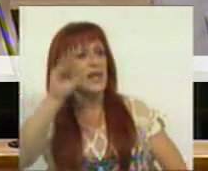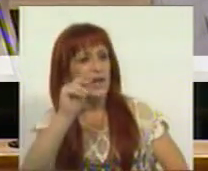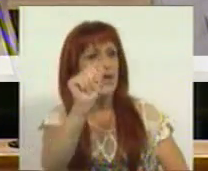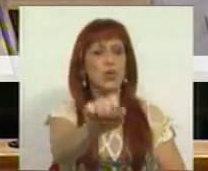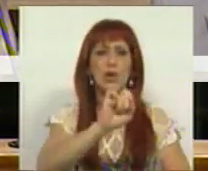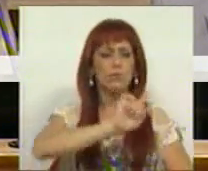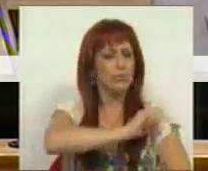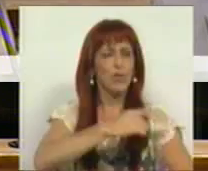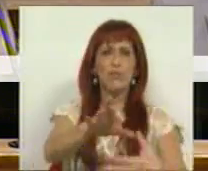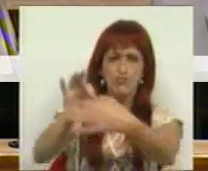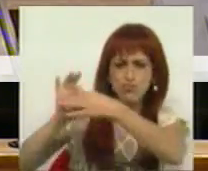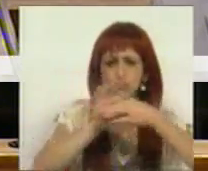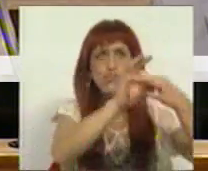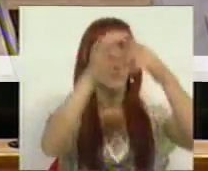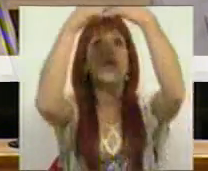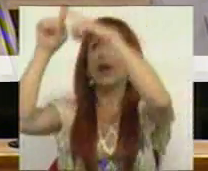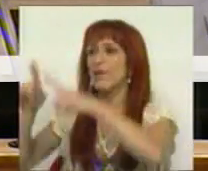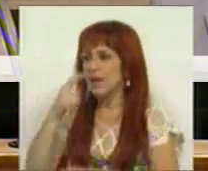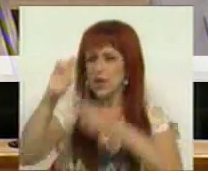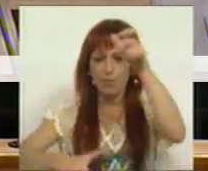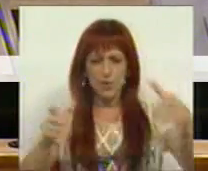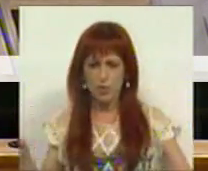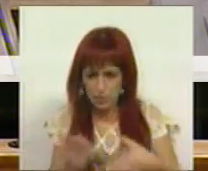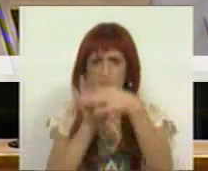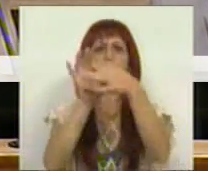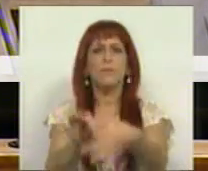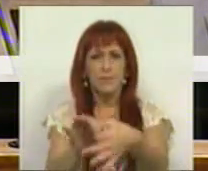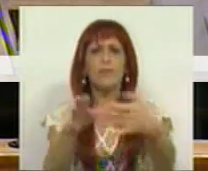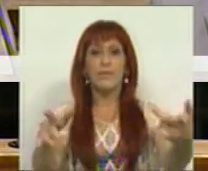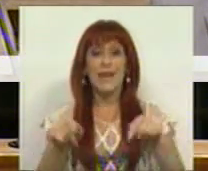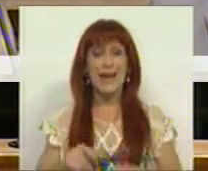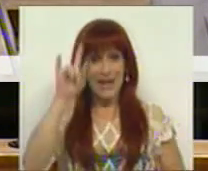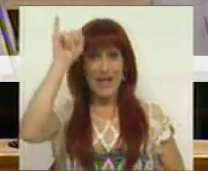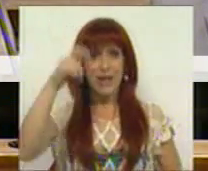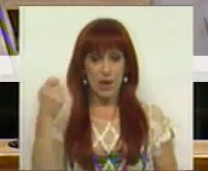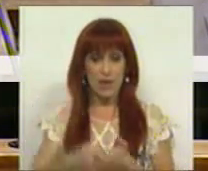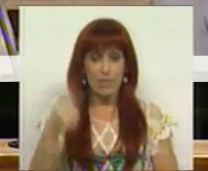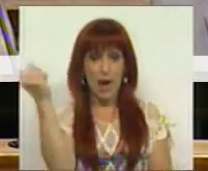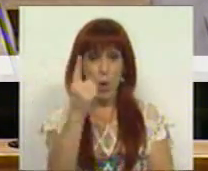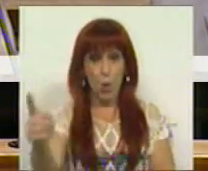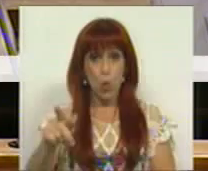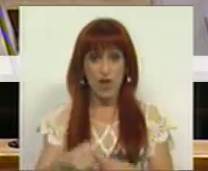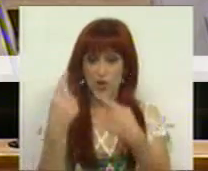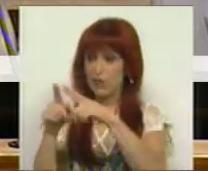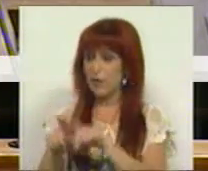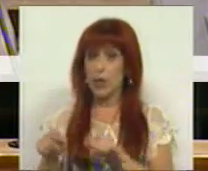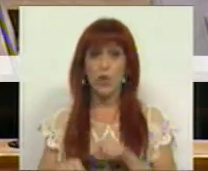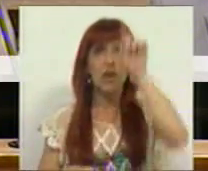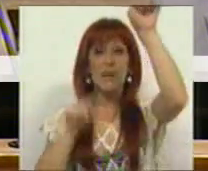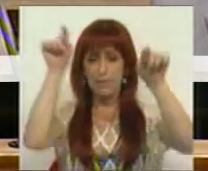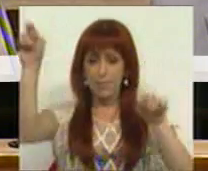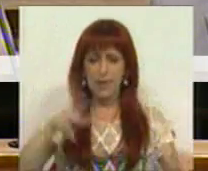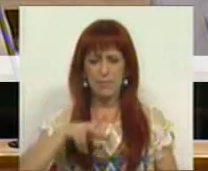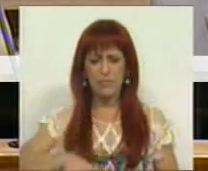território soberano que une diferentes cidadãos, e em que esta ideia da tarifa única entre os diferentes espaços do